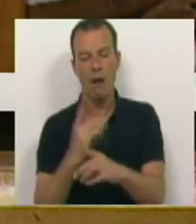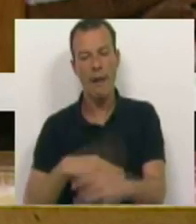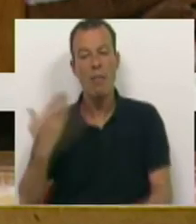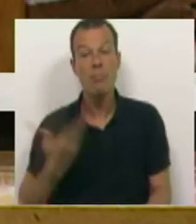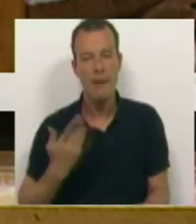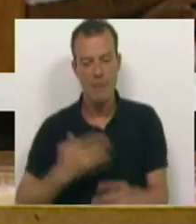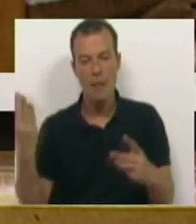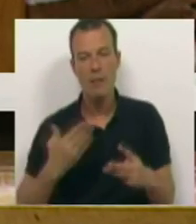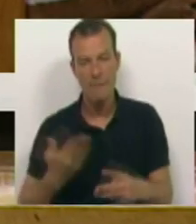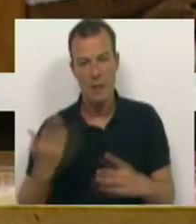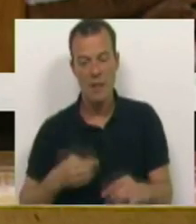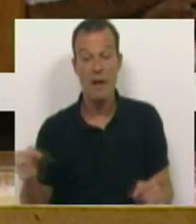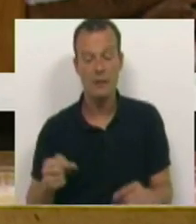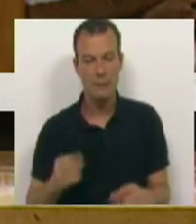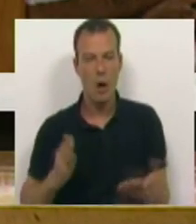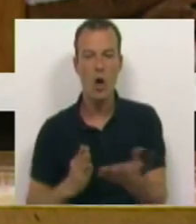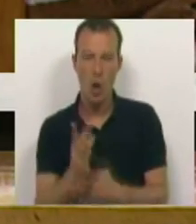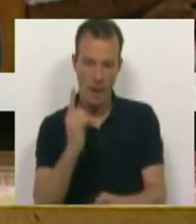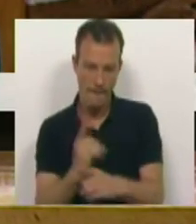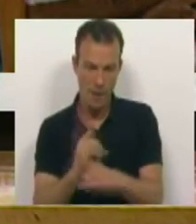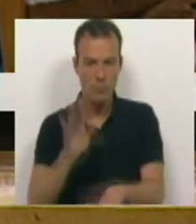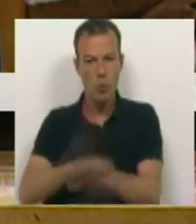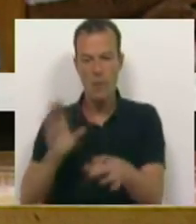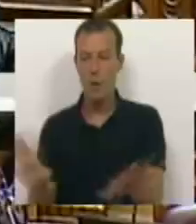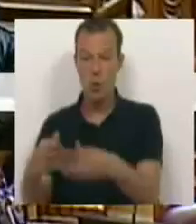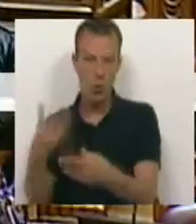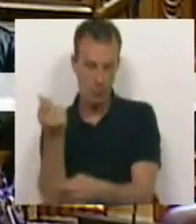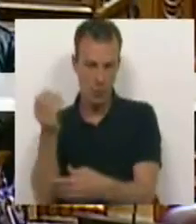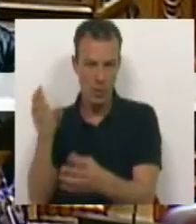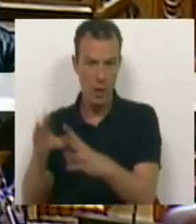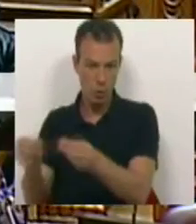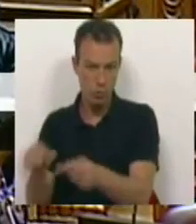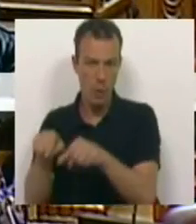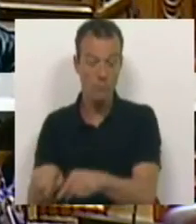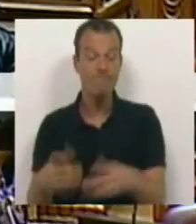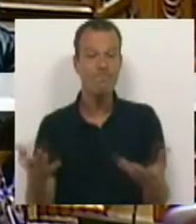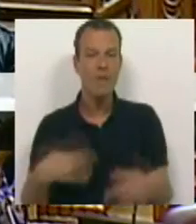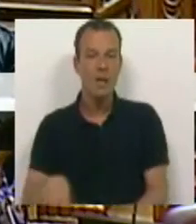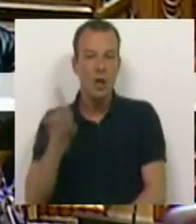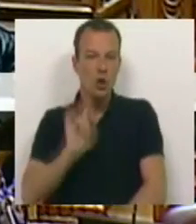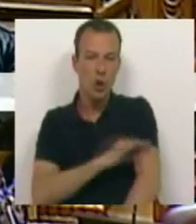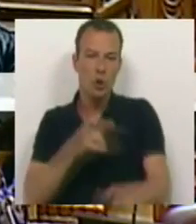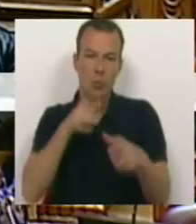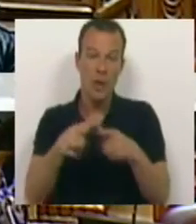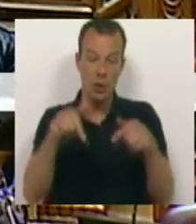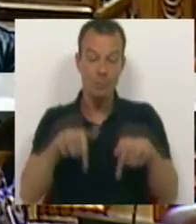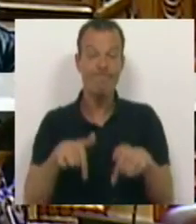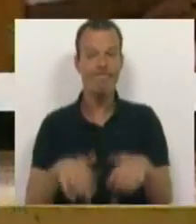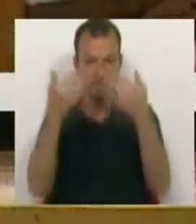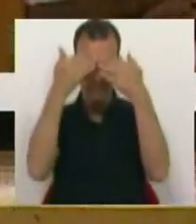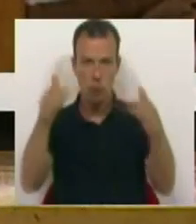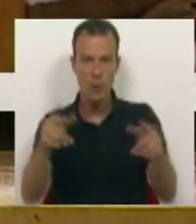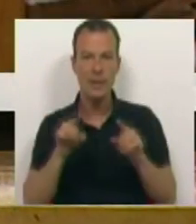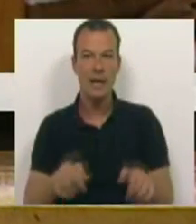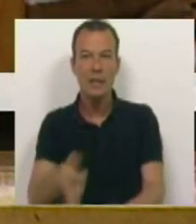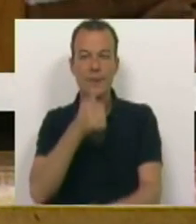assegurar o Fundo de Resolução. Senhoras e senhores deputados, em democracia, as